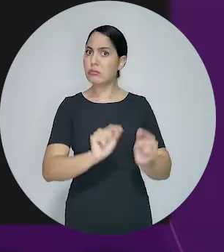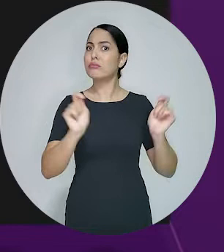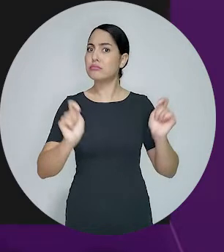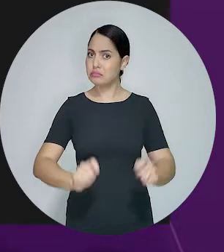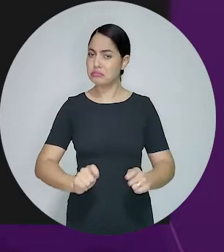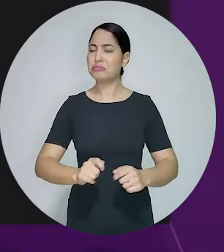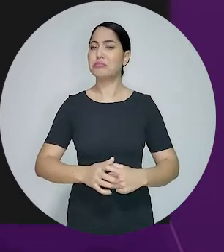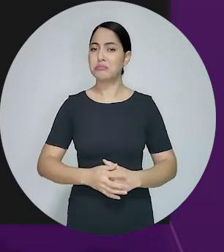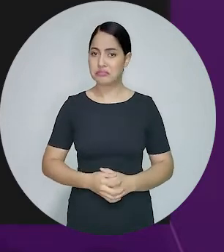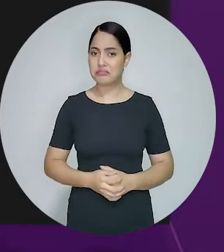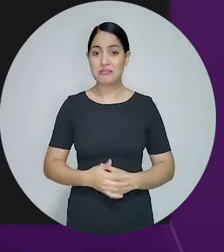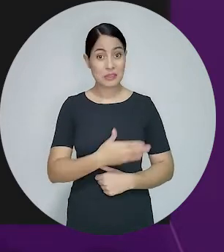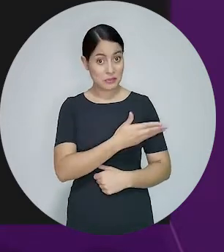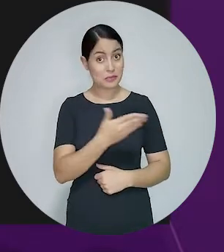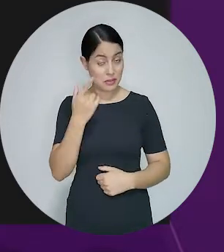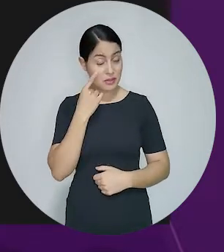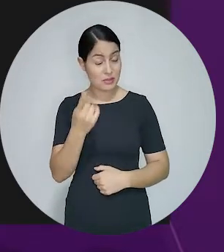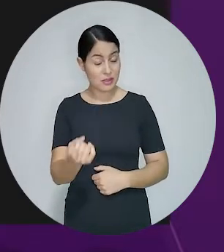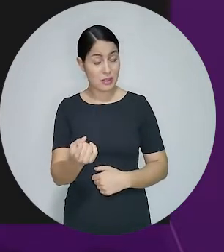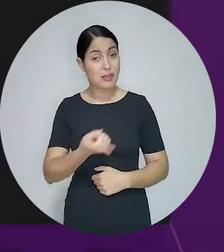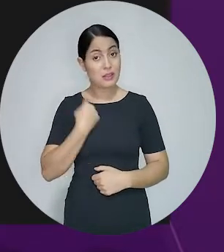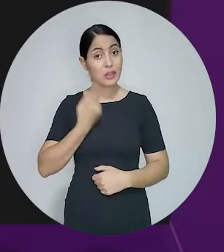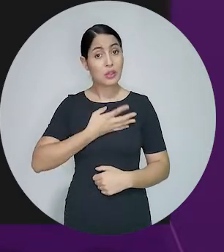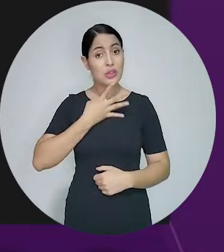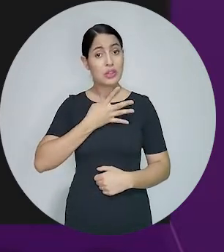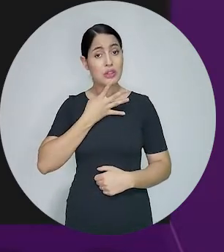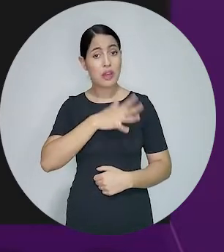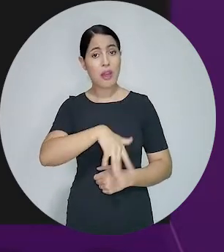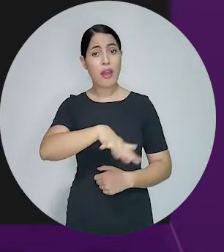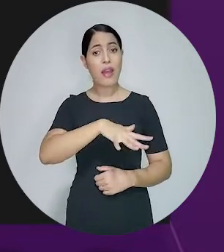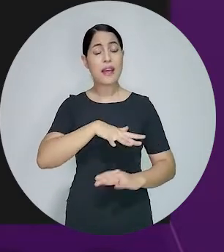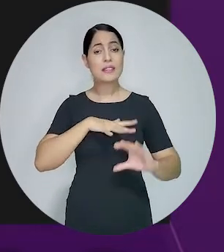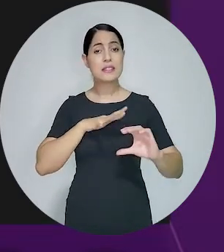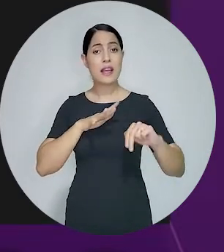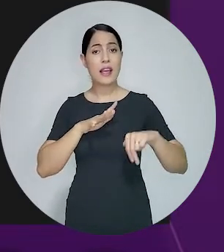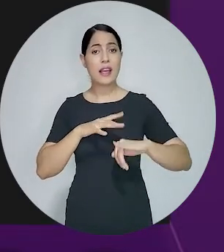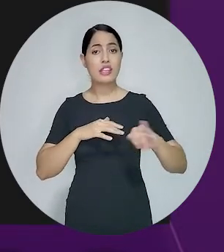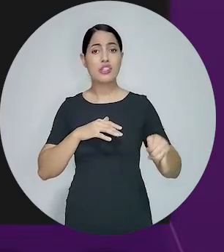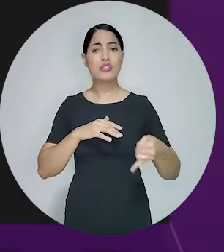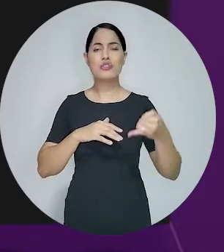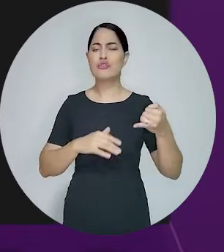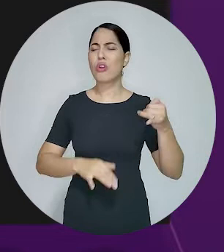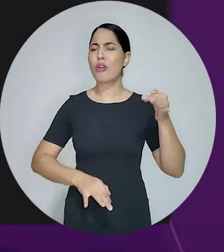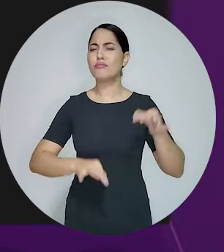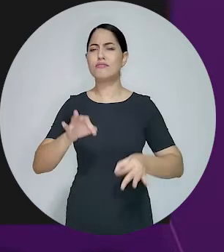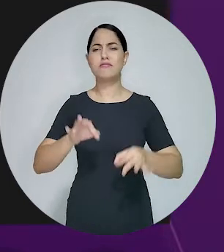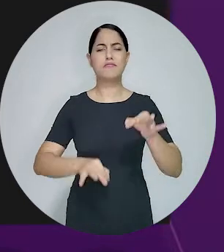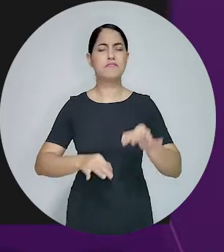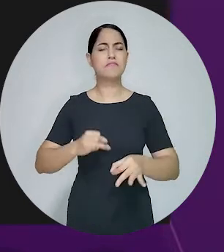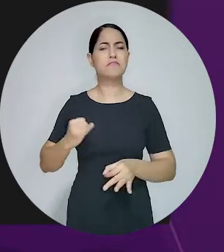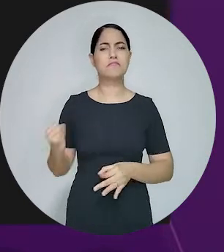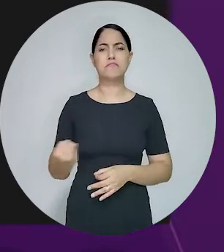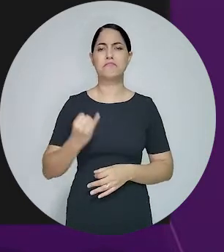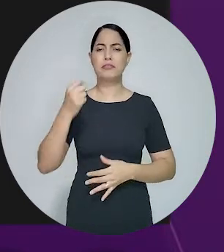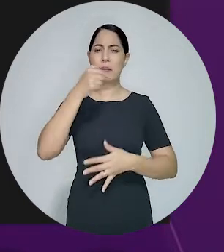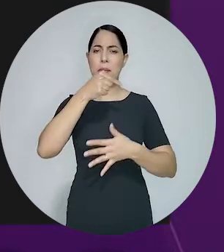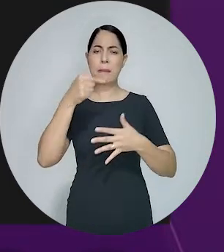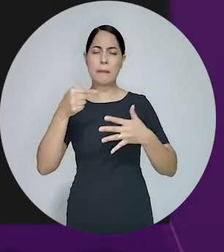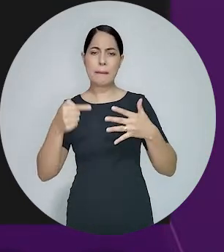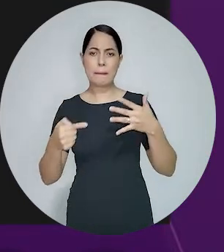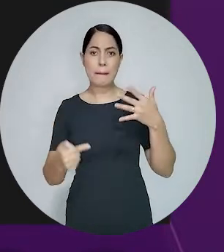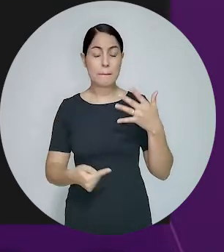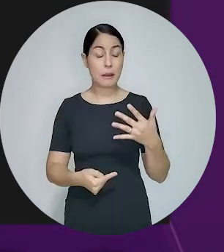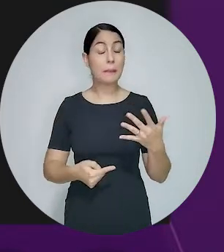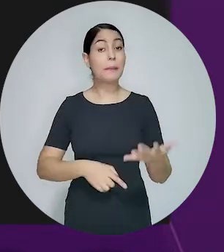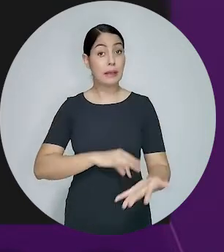nós, aqueles que se interessam, nós conhecemos o CNJ, tem esse trabalho importante do Justiça em Números, etc. Tal. Realmente os números da